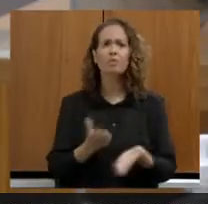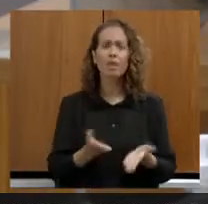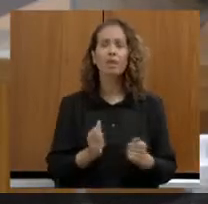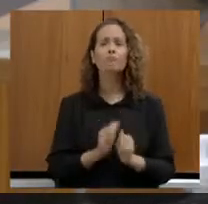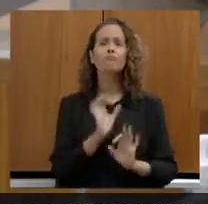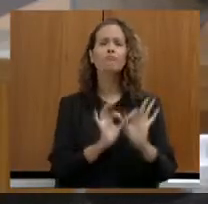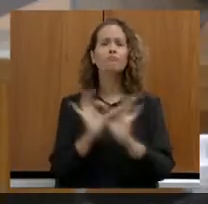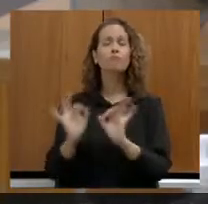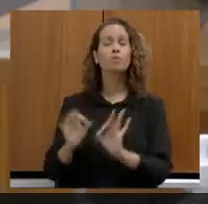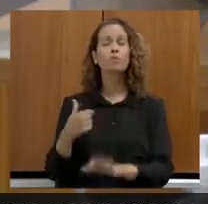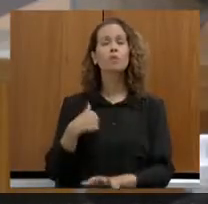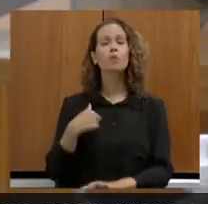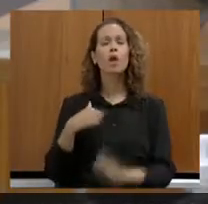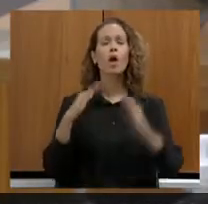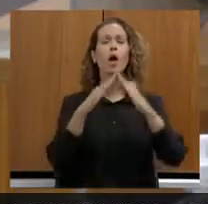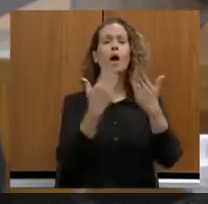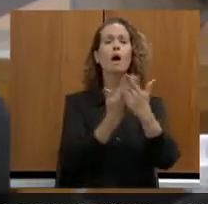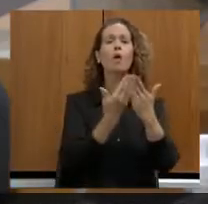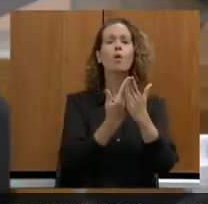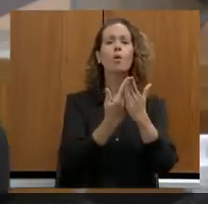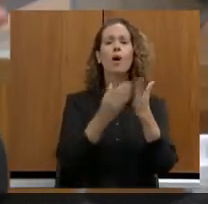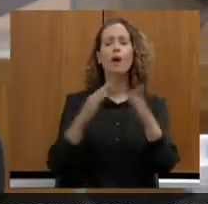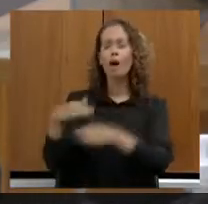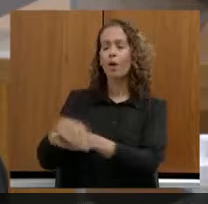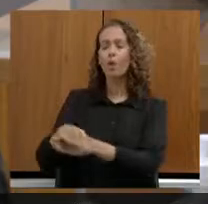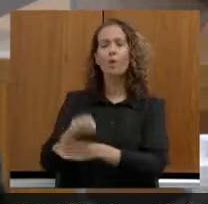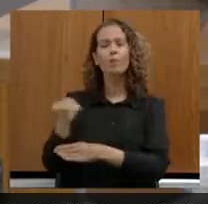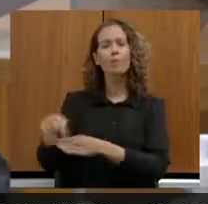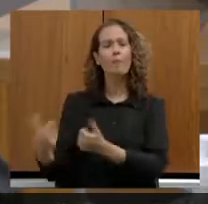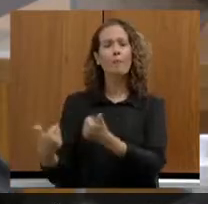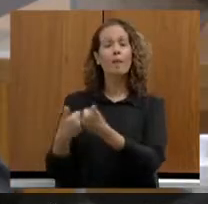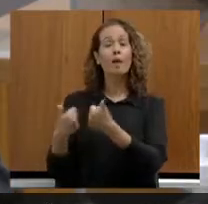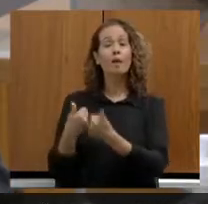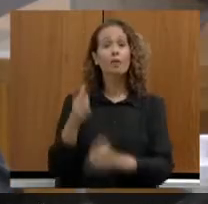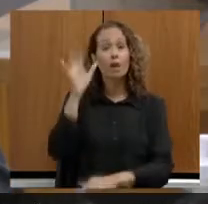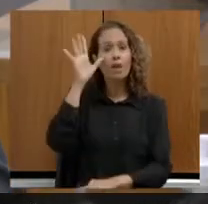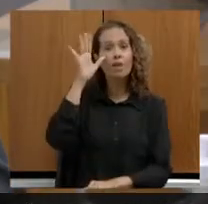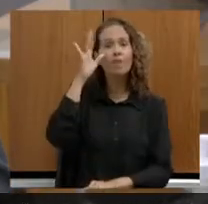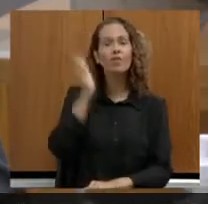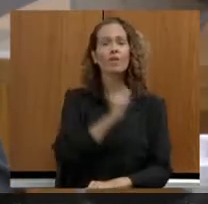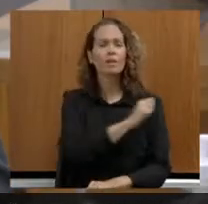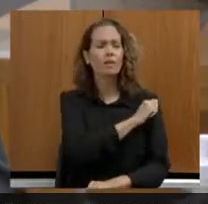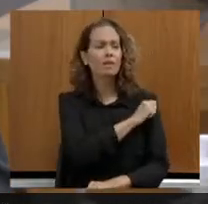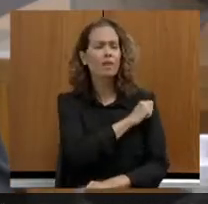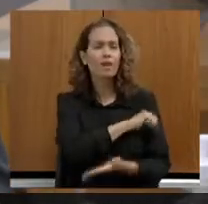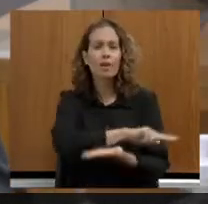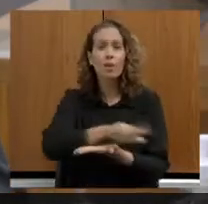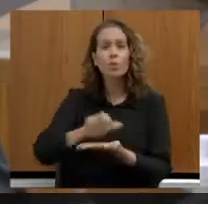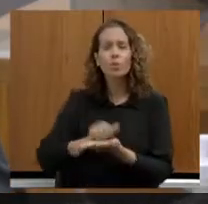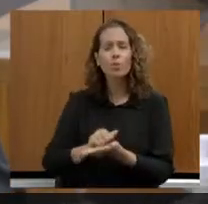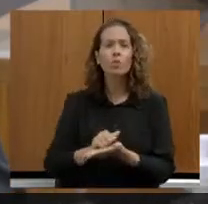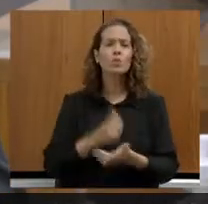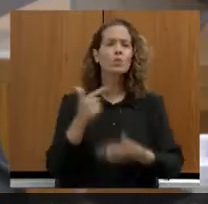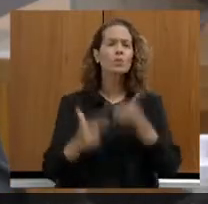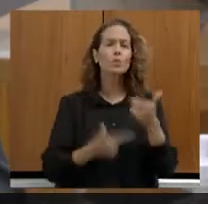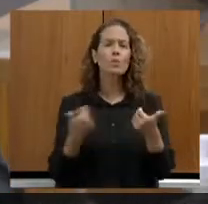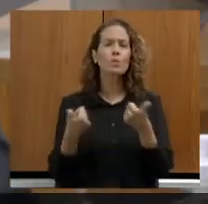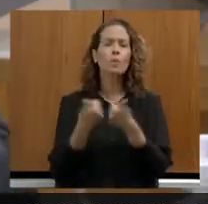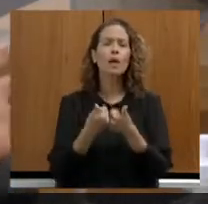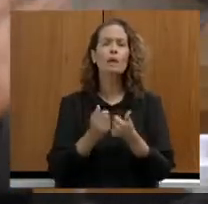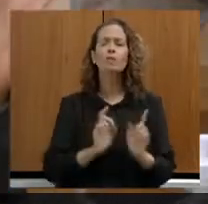do colégio um pouco mais para baixo e eu via quando os alunos e alunas passavam na porta do meu trabalho